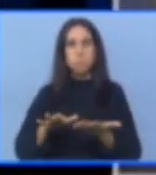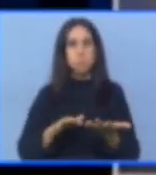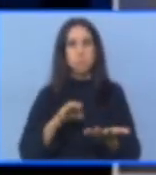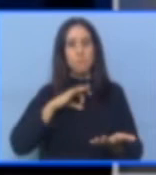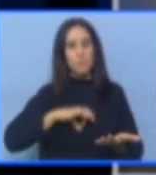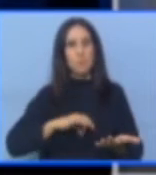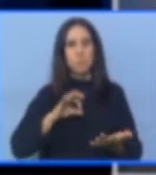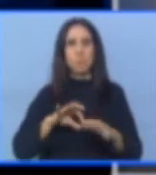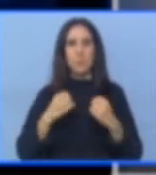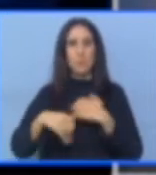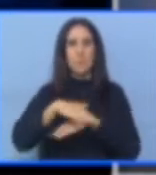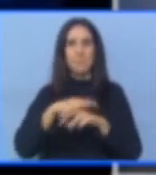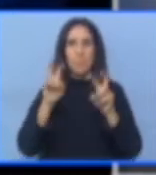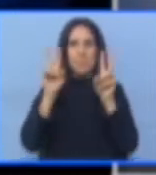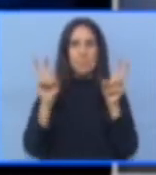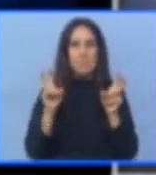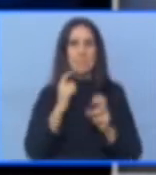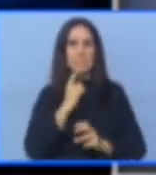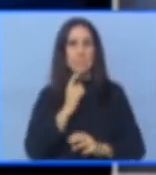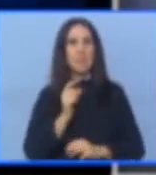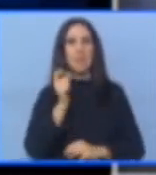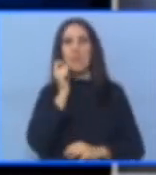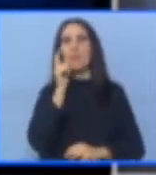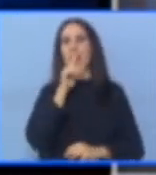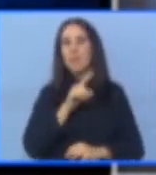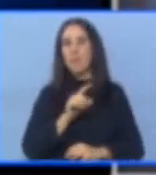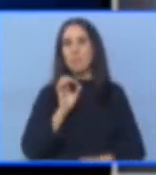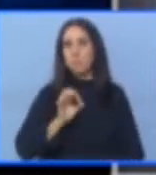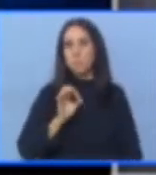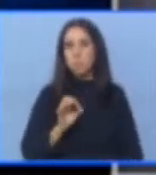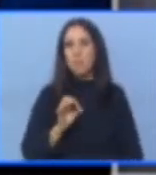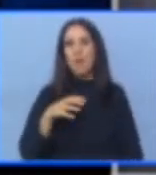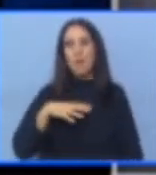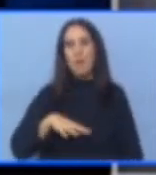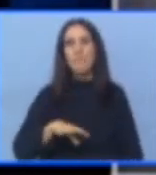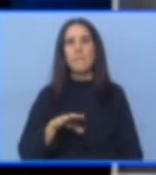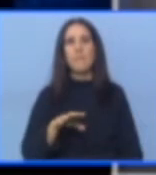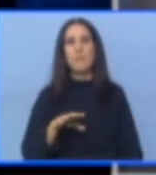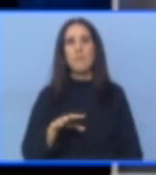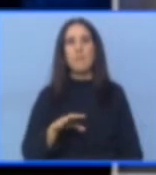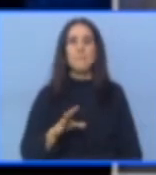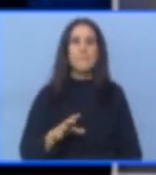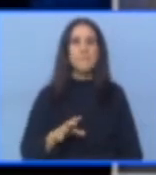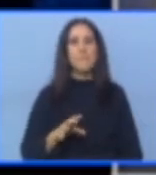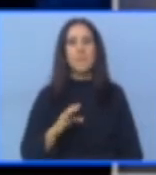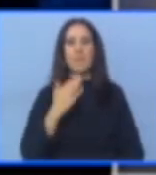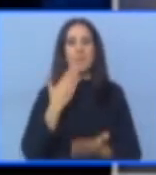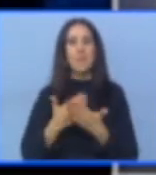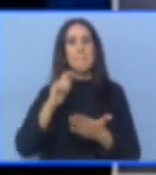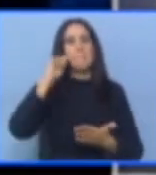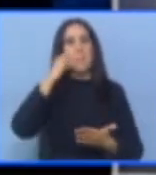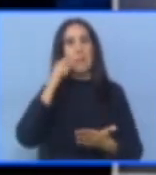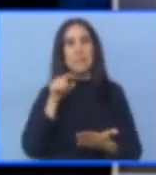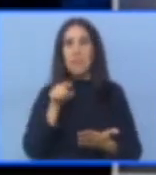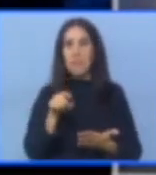da sociedade, se é que se pode dizer assim, aquele que interessa a meter areia na engrenagem,